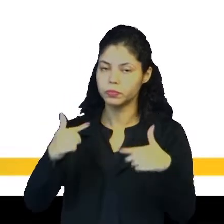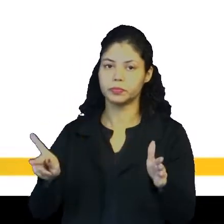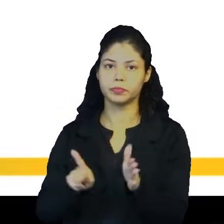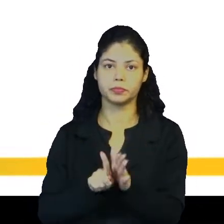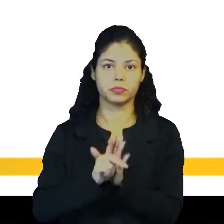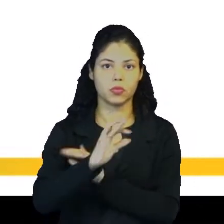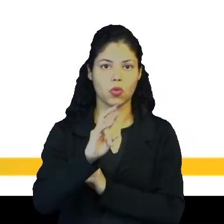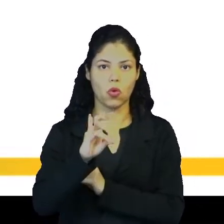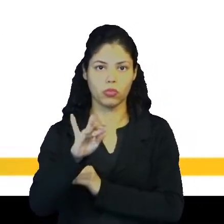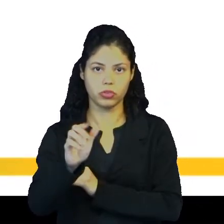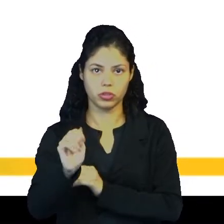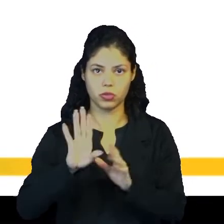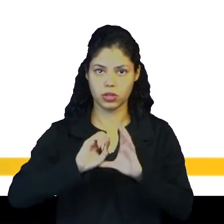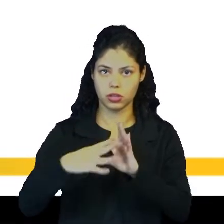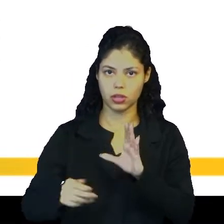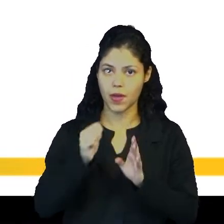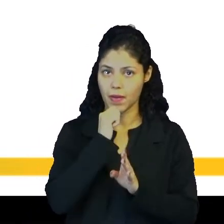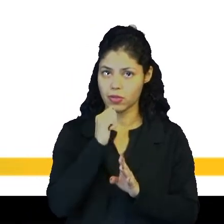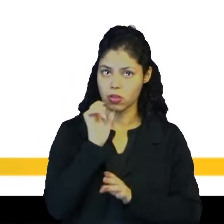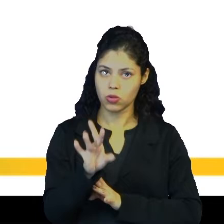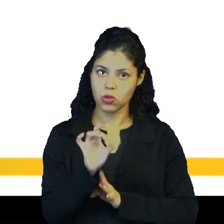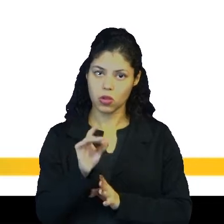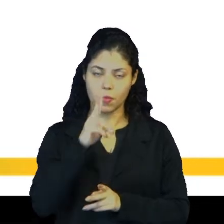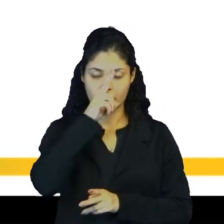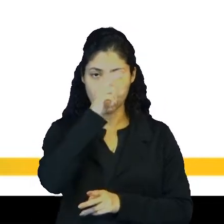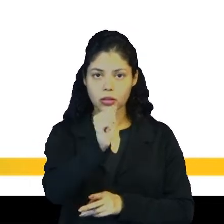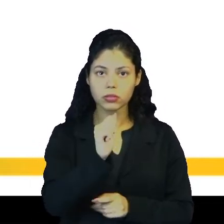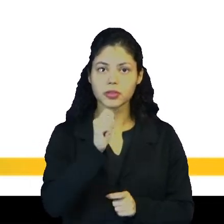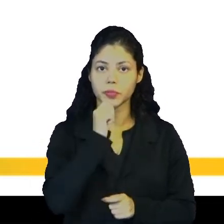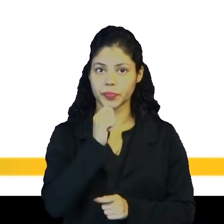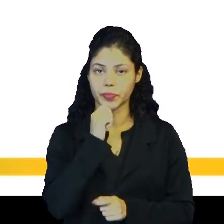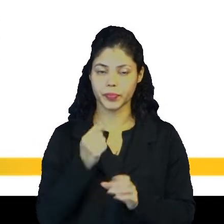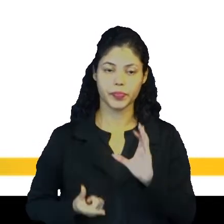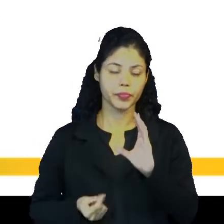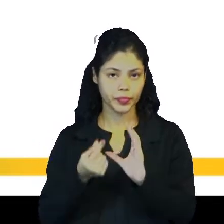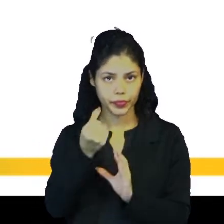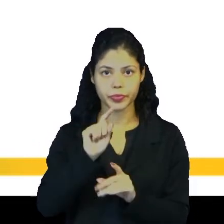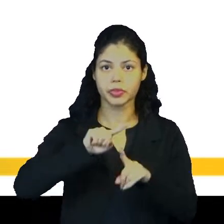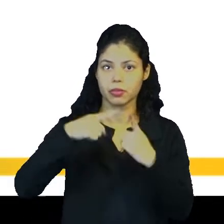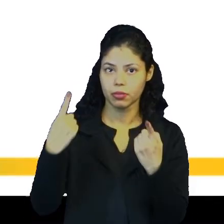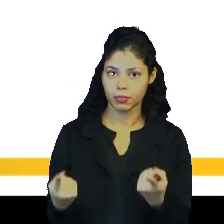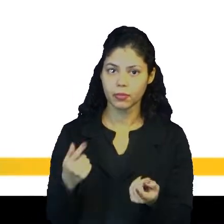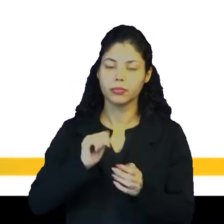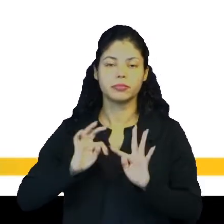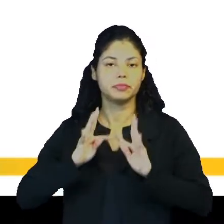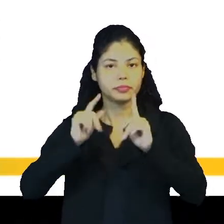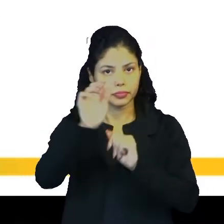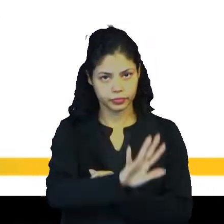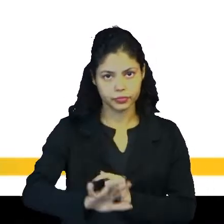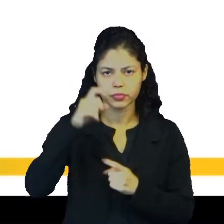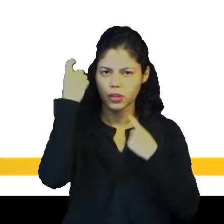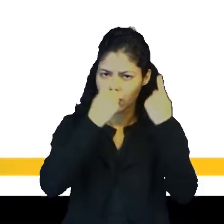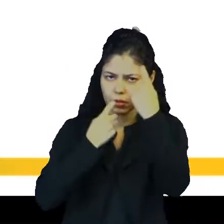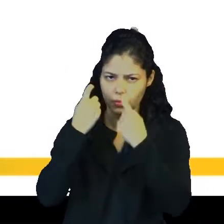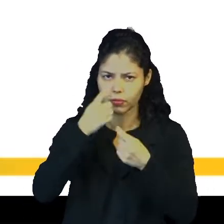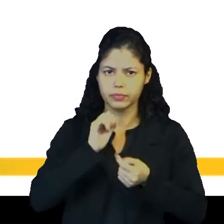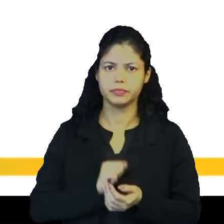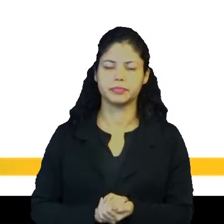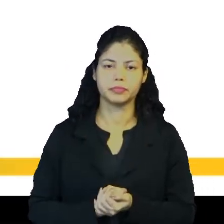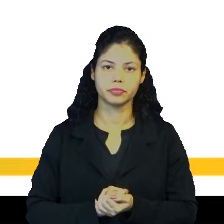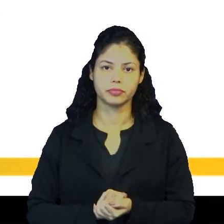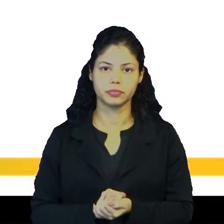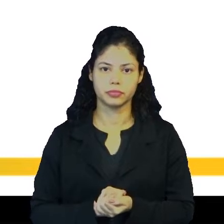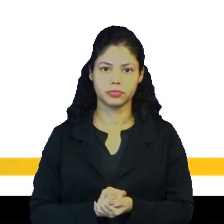contra o comunismo, caracterizado não apenas pelas forças anticapitalistas, mas por todas as expressões de